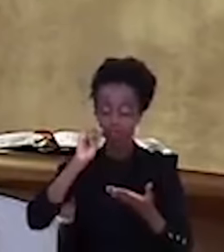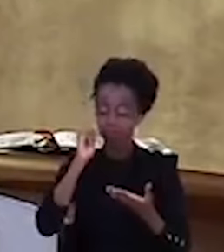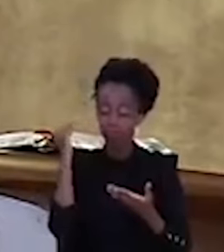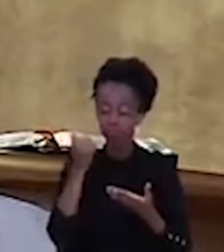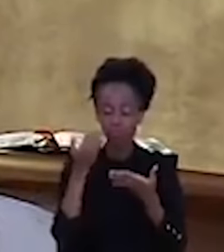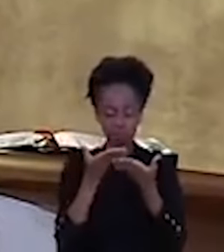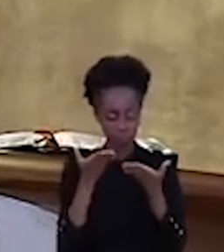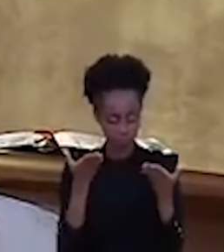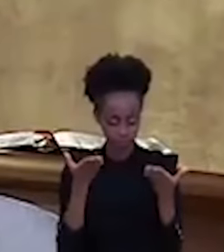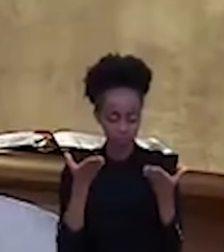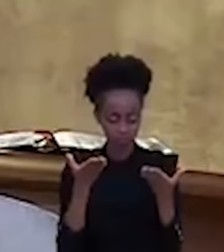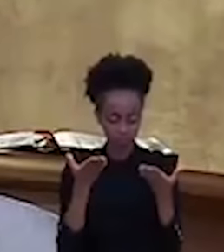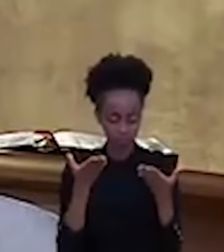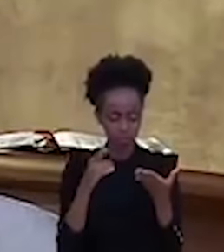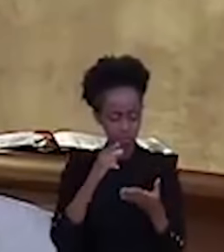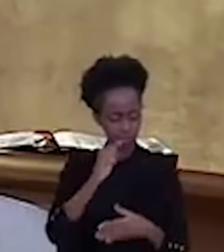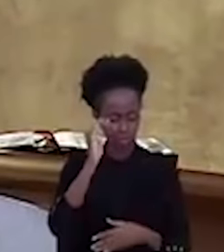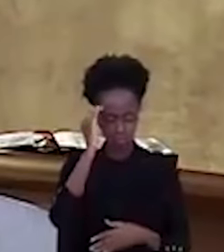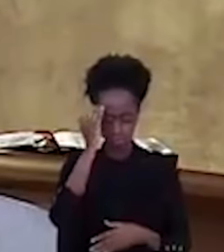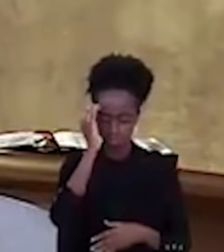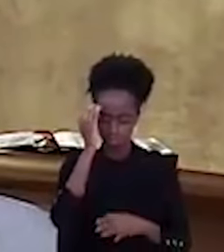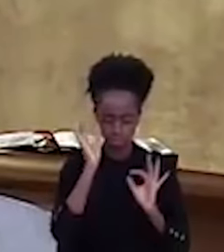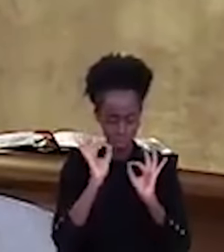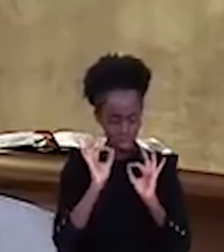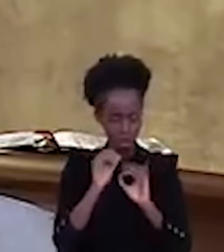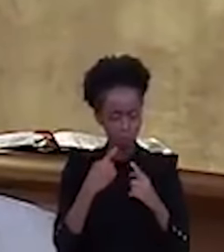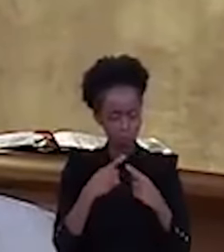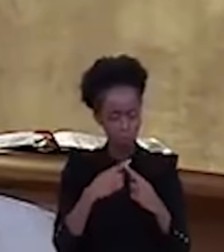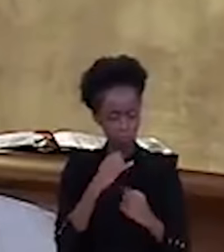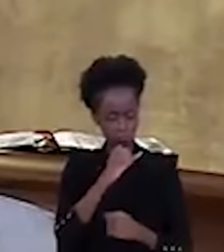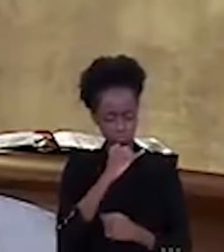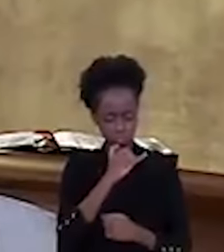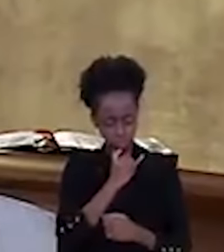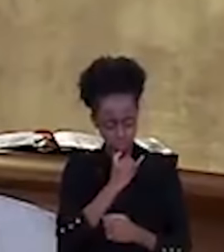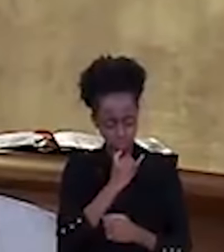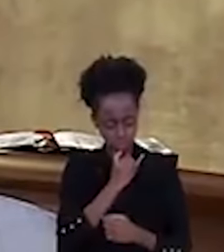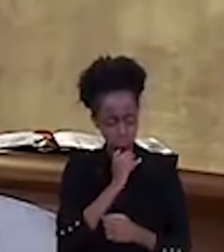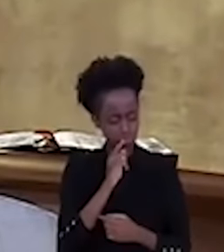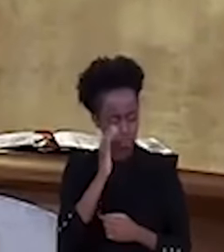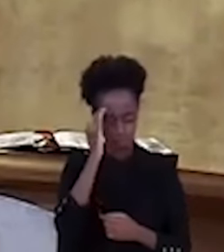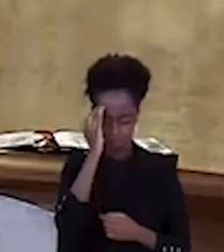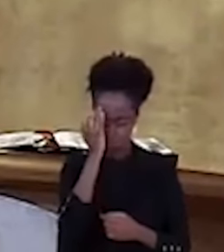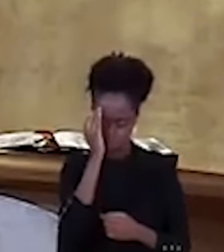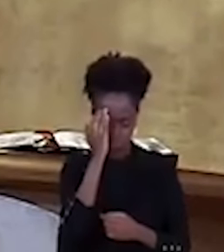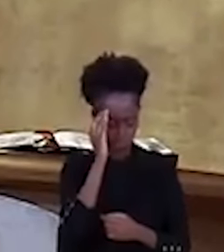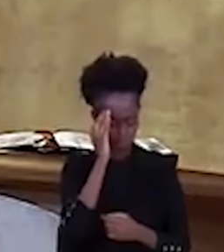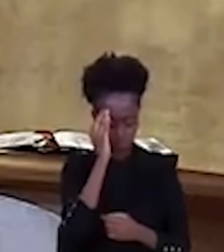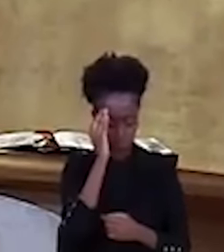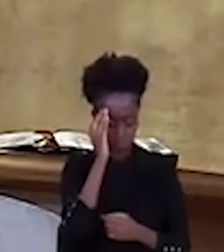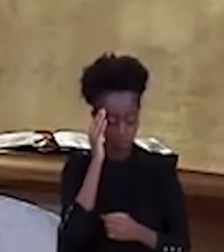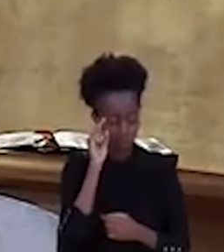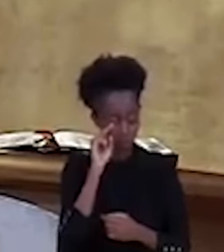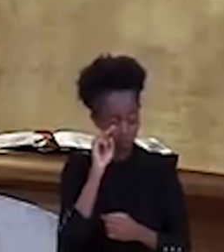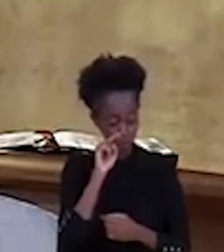você, que não entendia a razão dessa tristeza no seu espírito. Você que